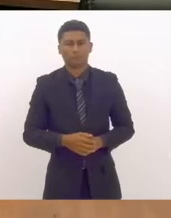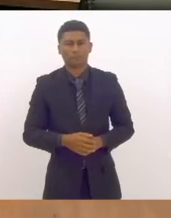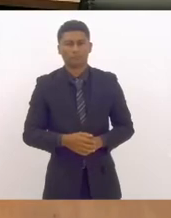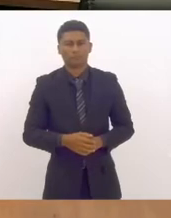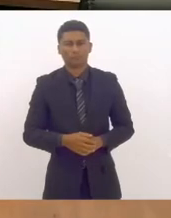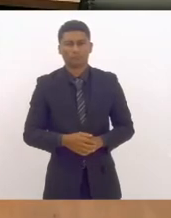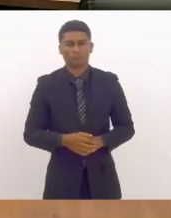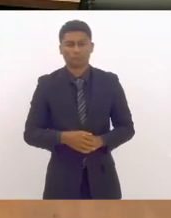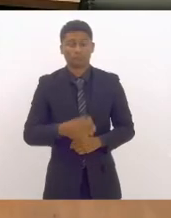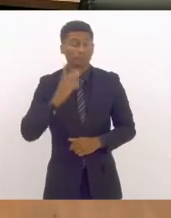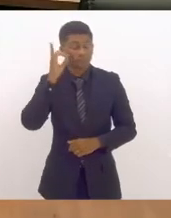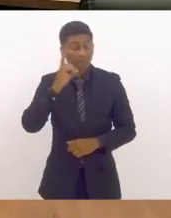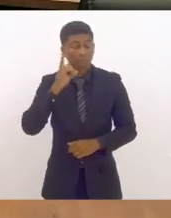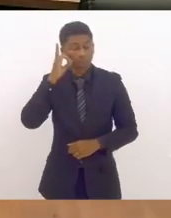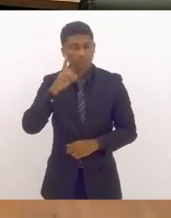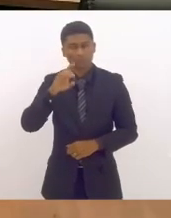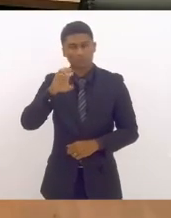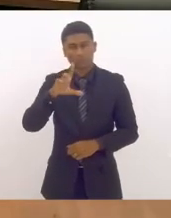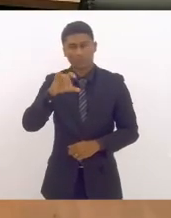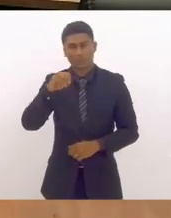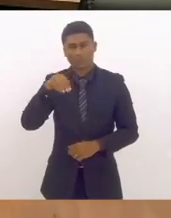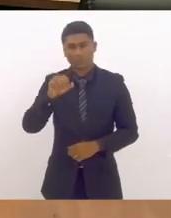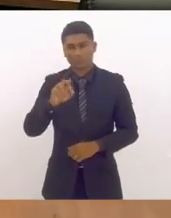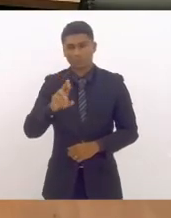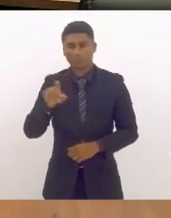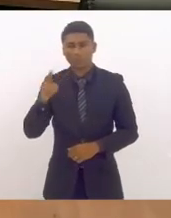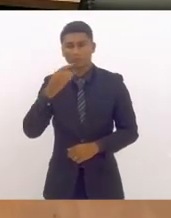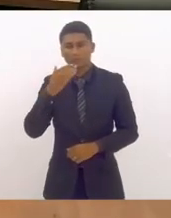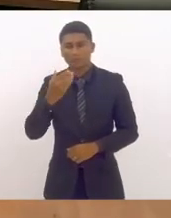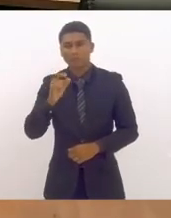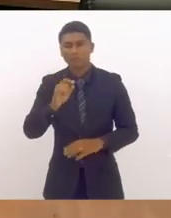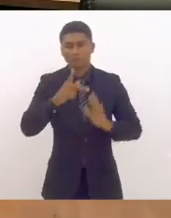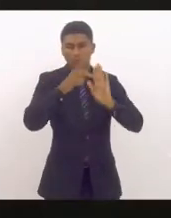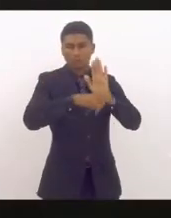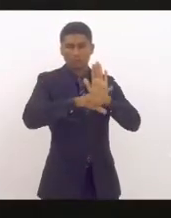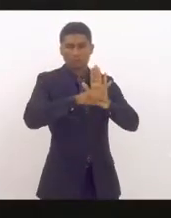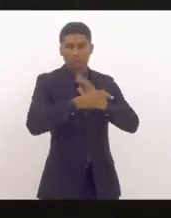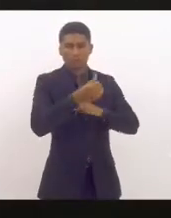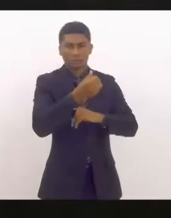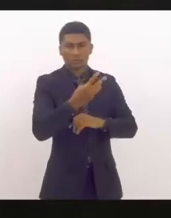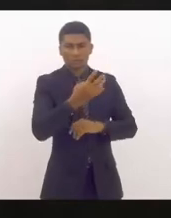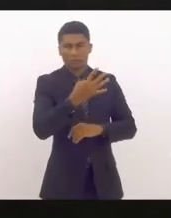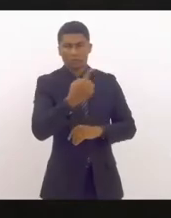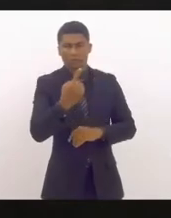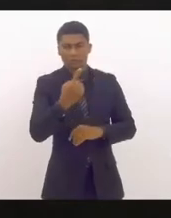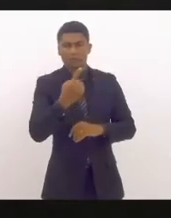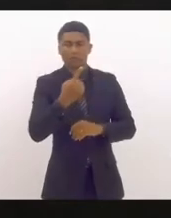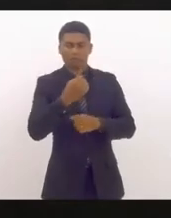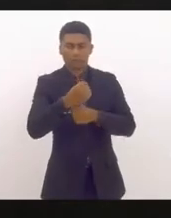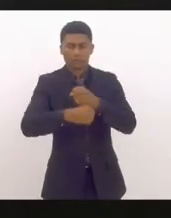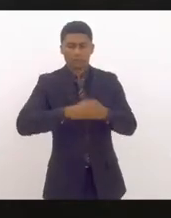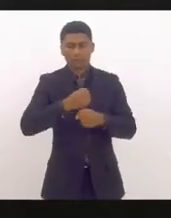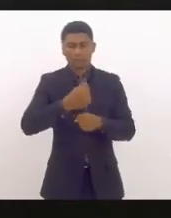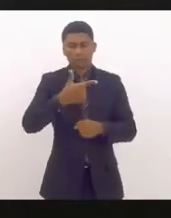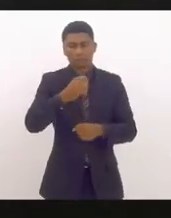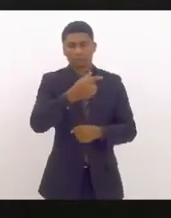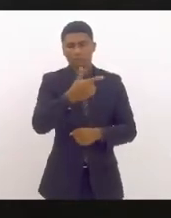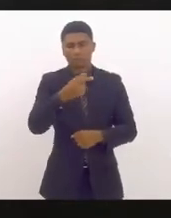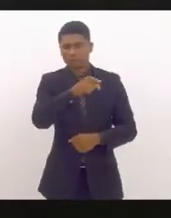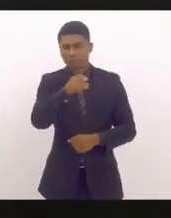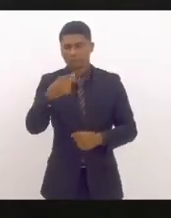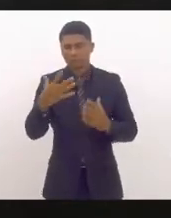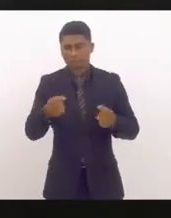Deputado Eliomar Coelho requer a inclusão na ordem do dia do projeto de lei 6341 de 22. Senhores que aprovam, permaneçam como